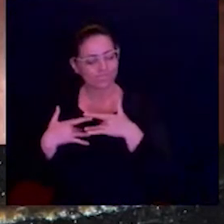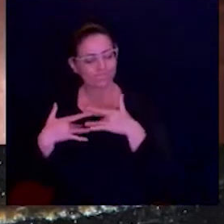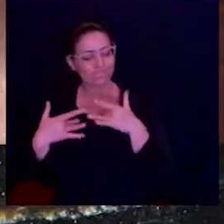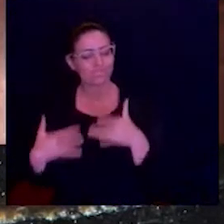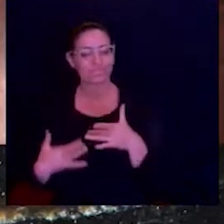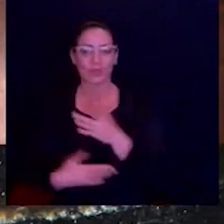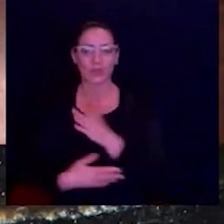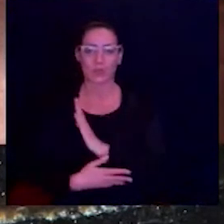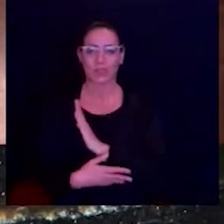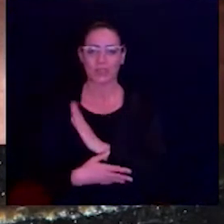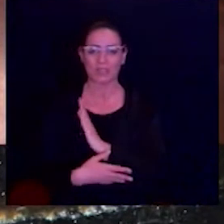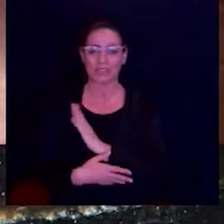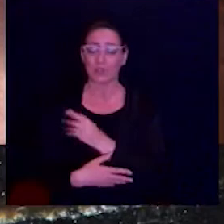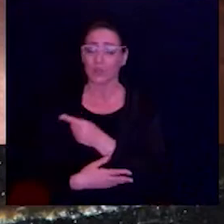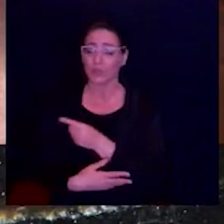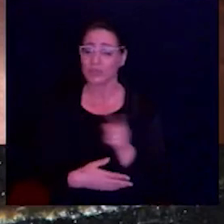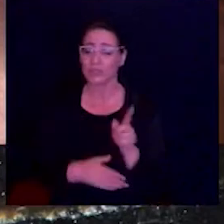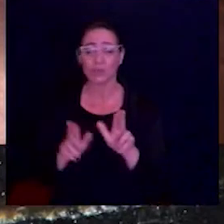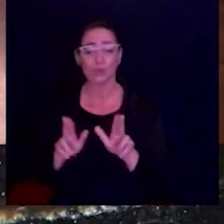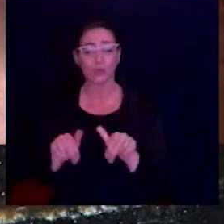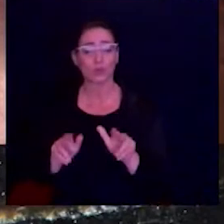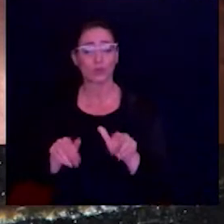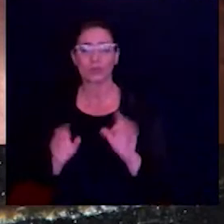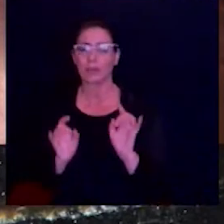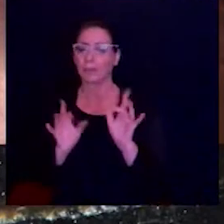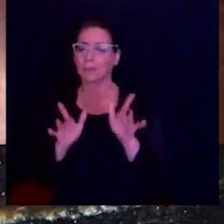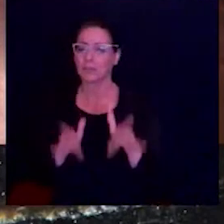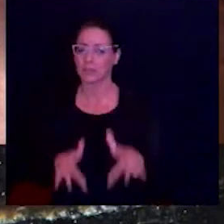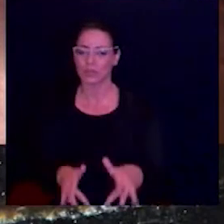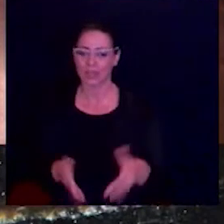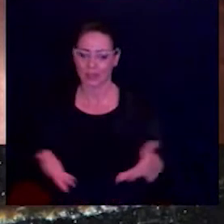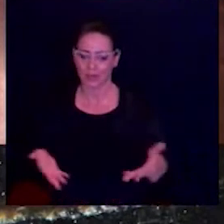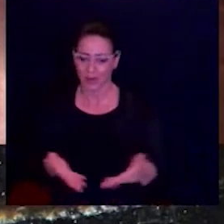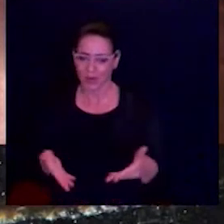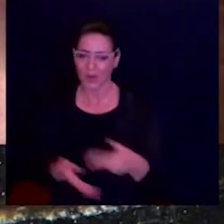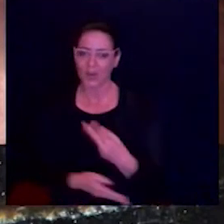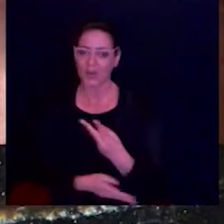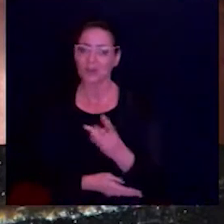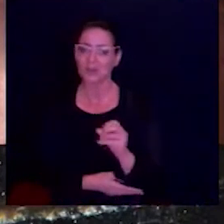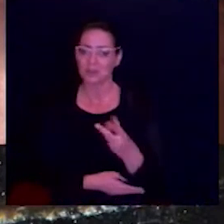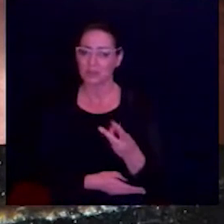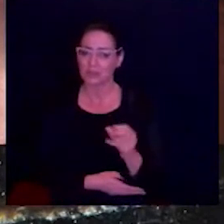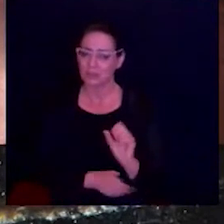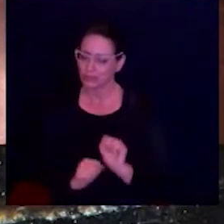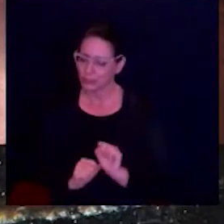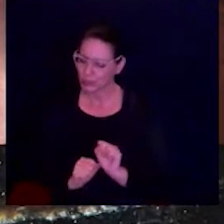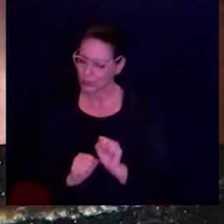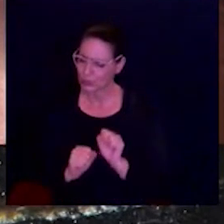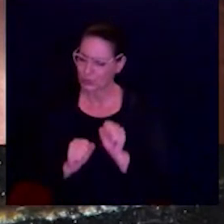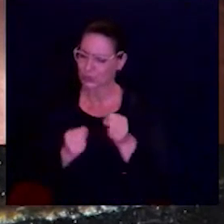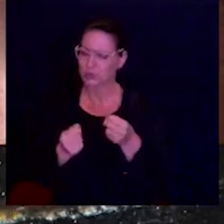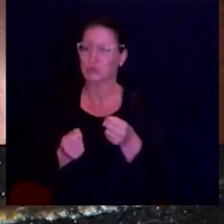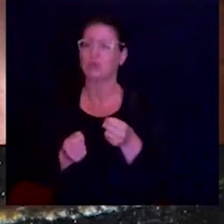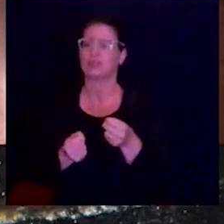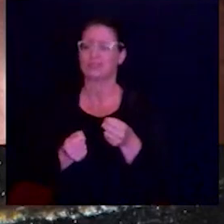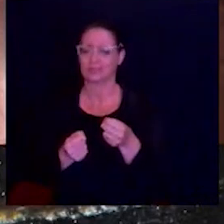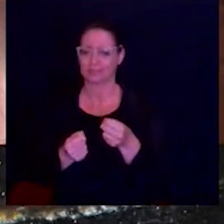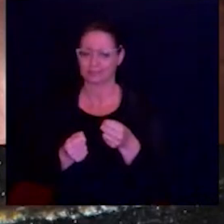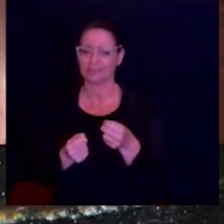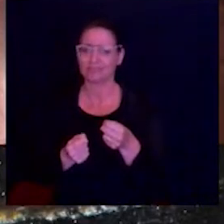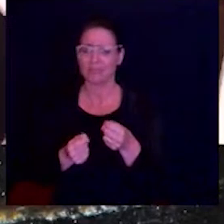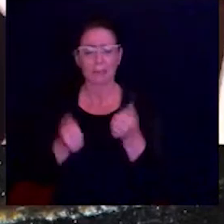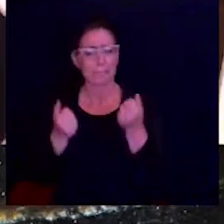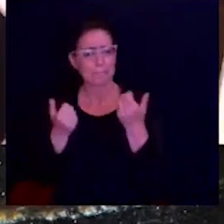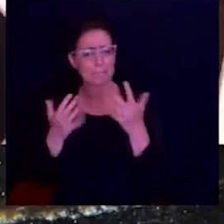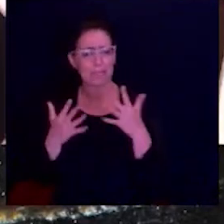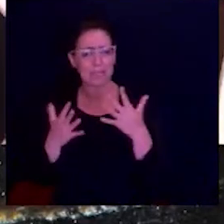deixarem o sonho morrer durante este ano que muito exigiu de nós. Parabéns por não desistirem